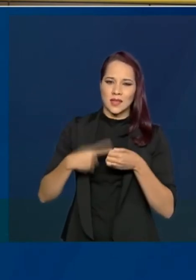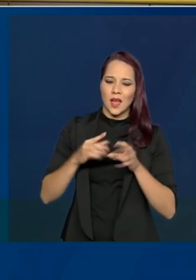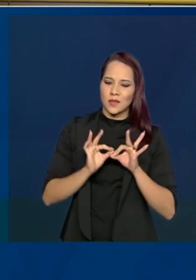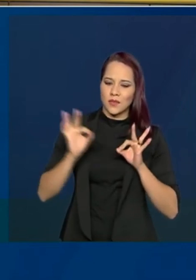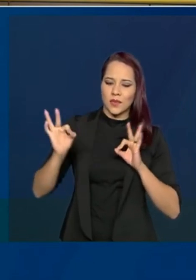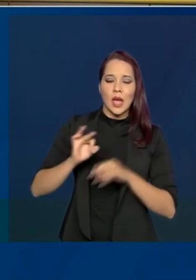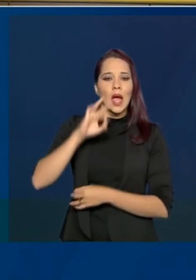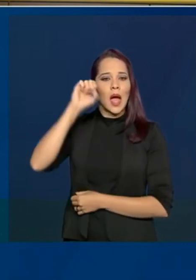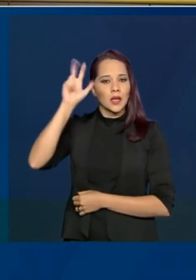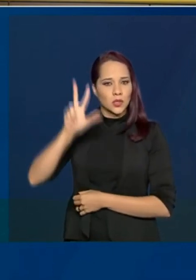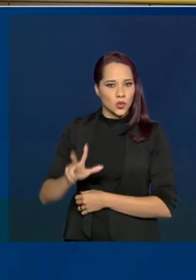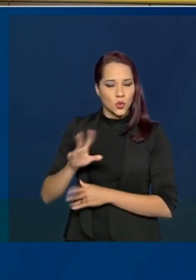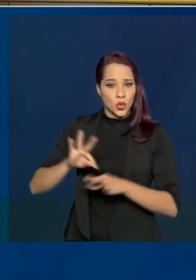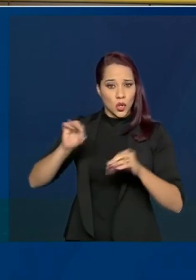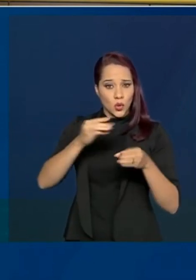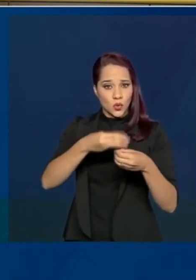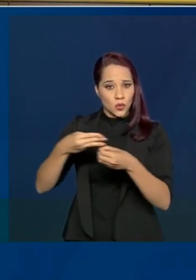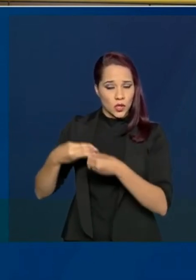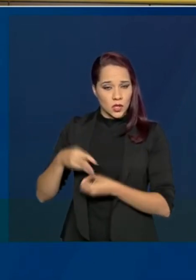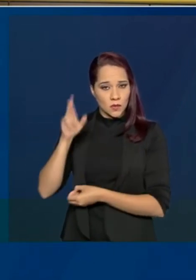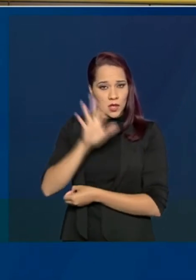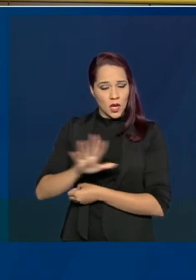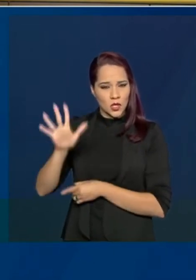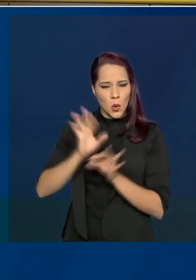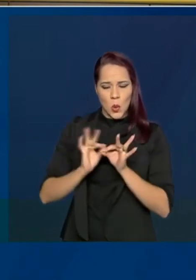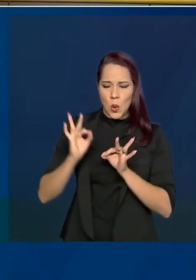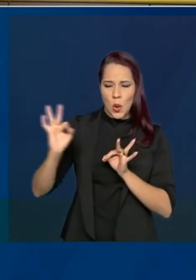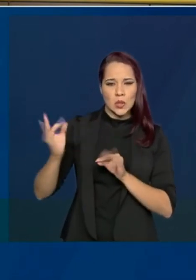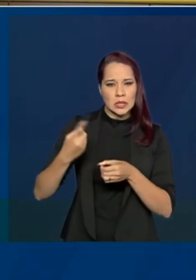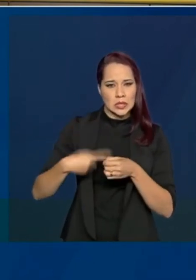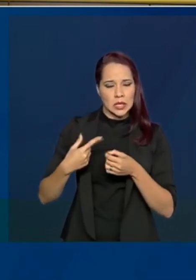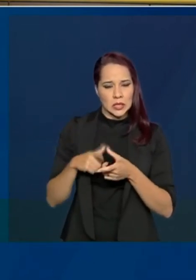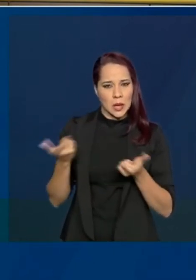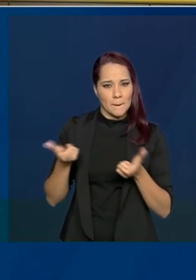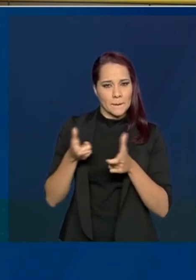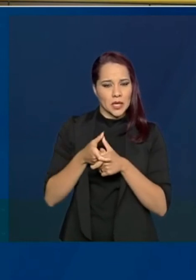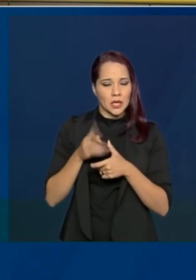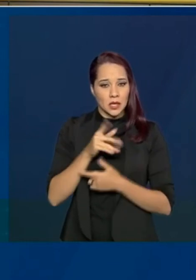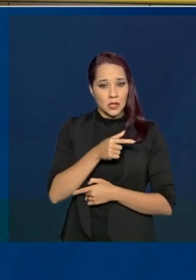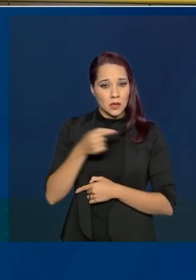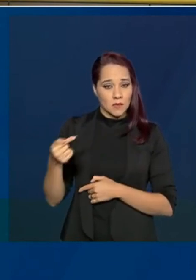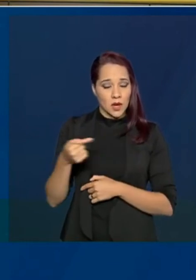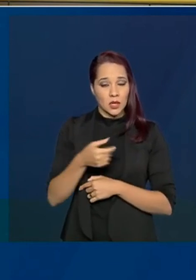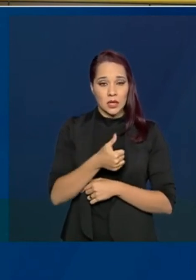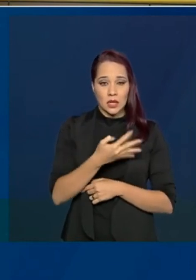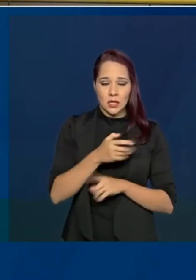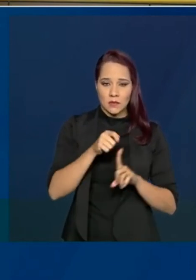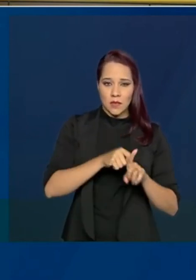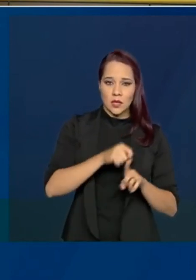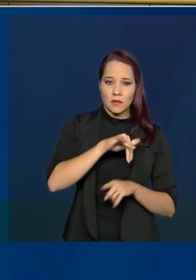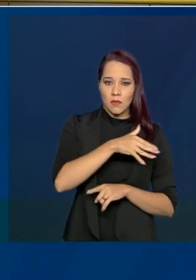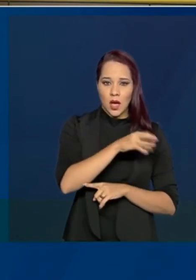azul, todos os municípios da região de interior que inicialmente, na semana epidemiológica 13, lá no mês de